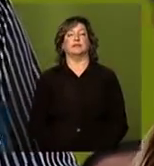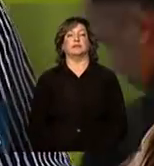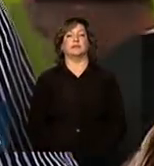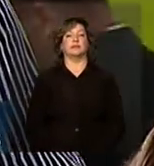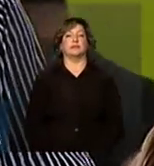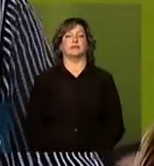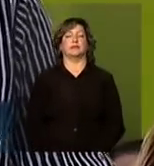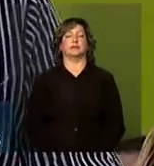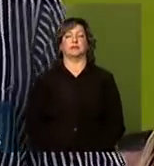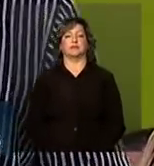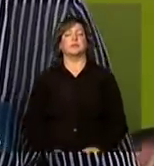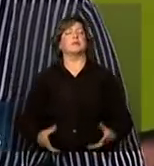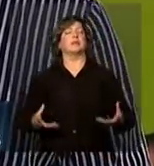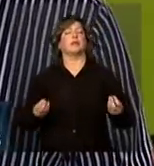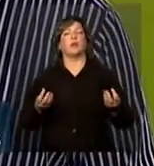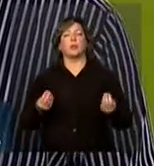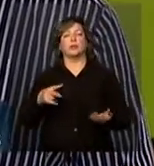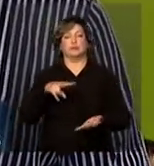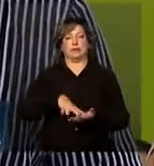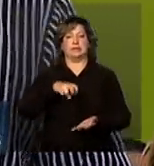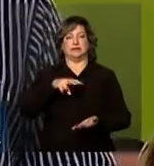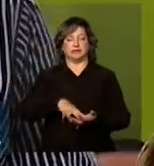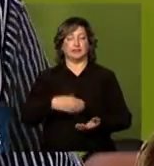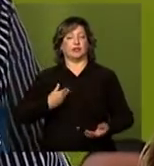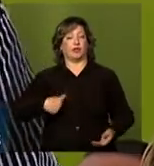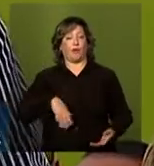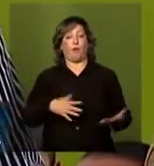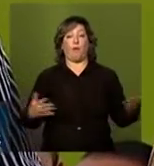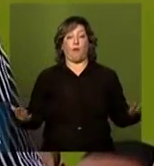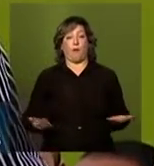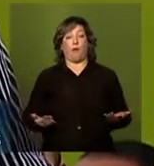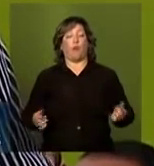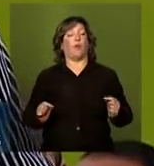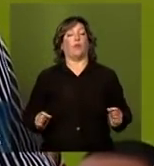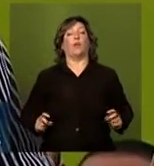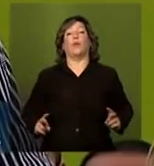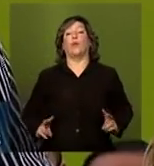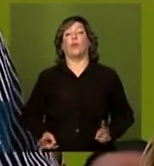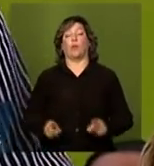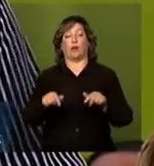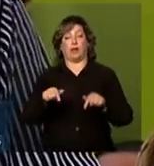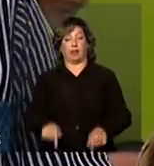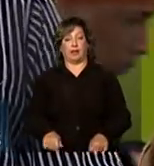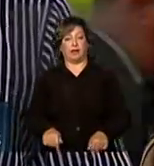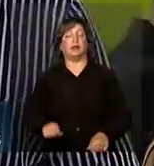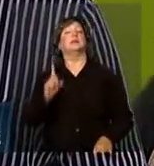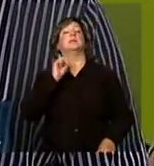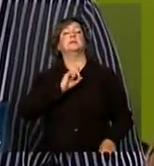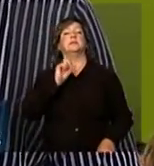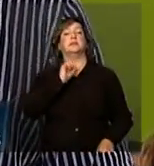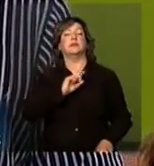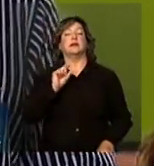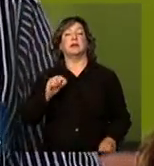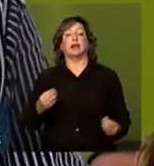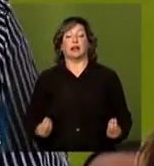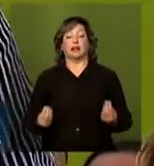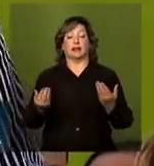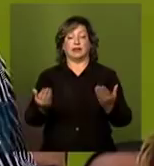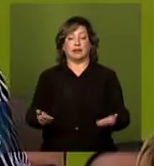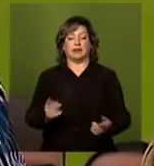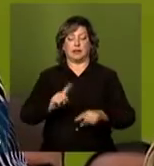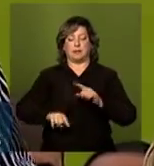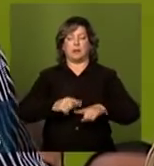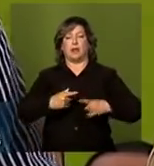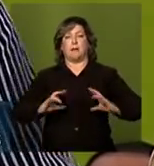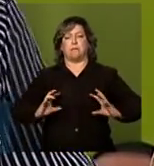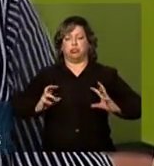muita é com muita alegria que hoje nós damos continuidade aqui no estado de Minas Gerais a entrega de máquinas